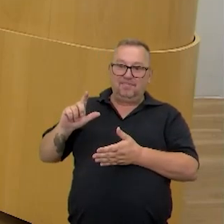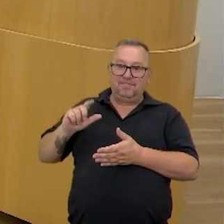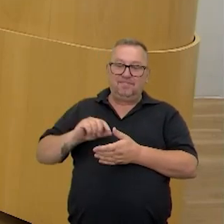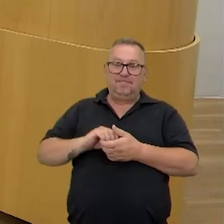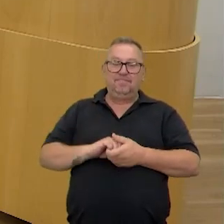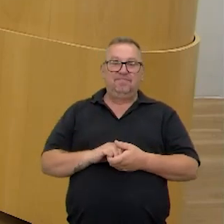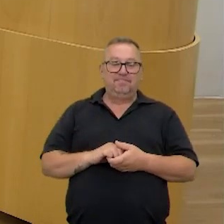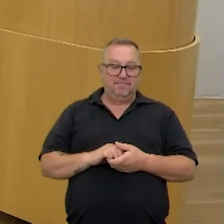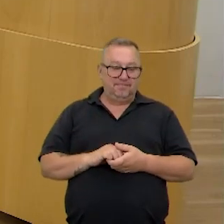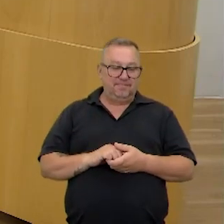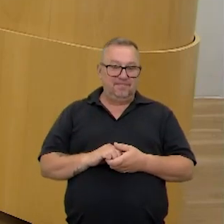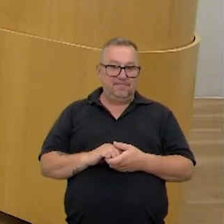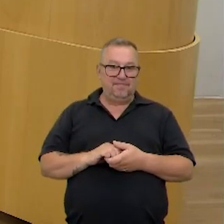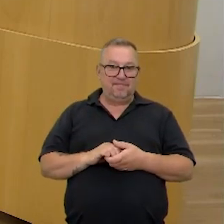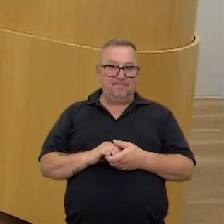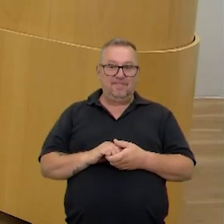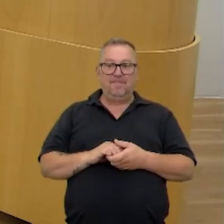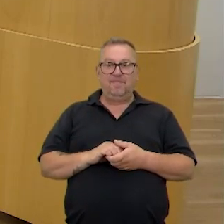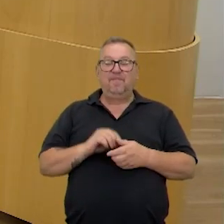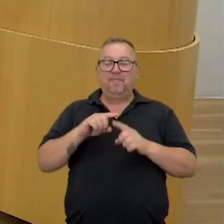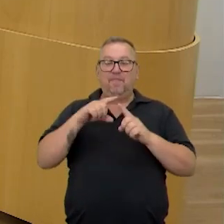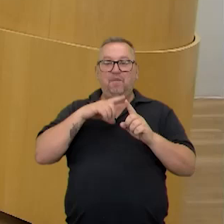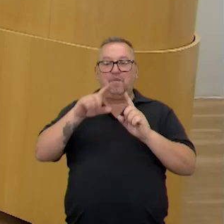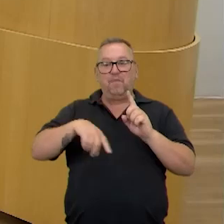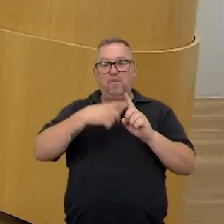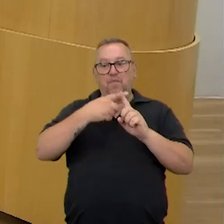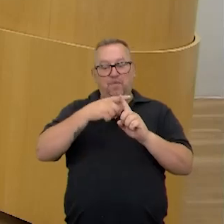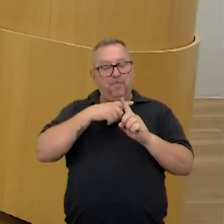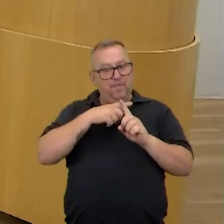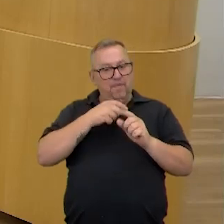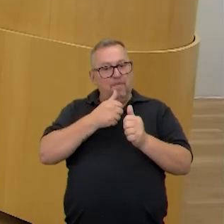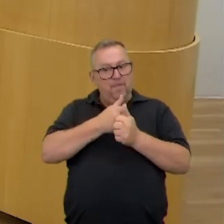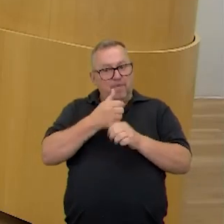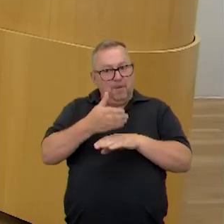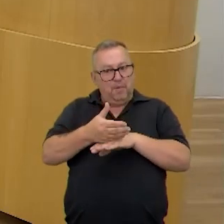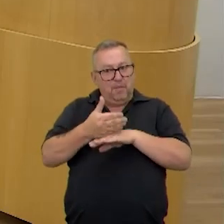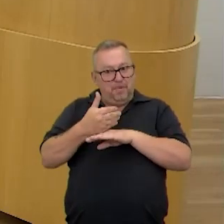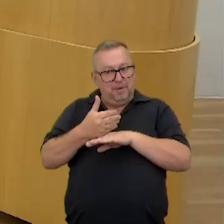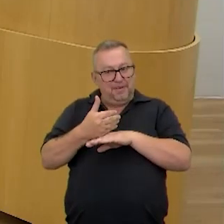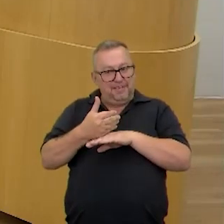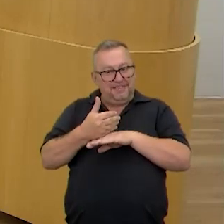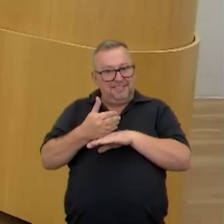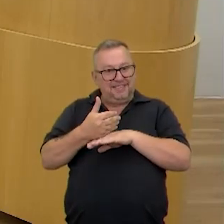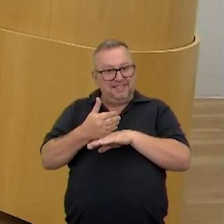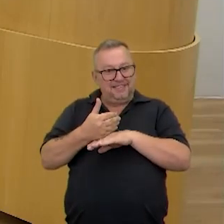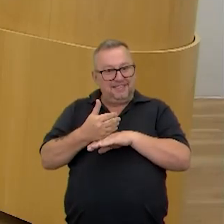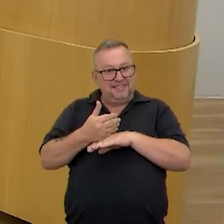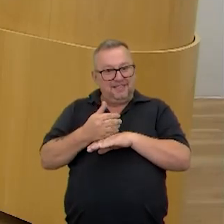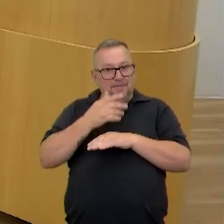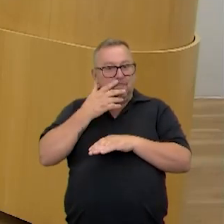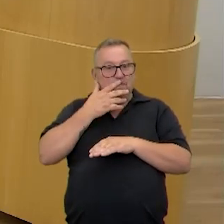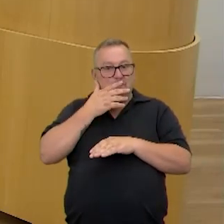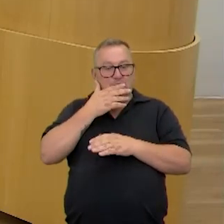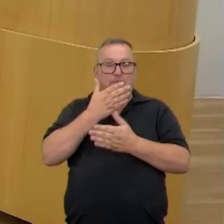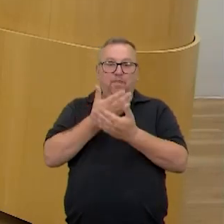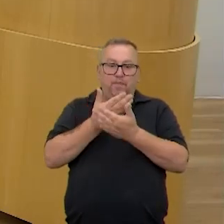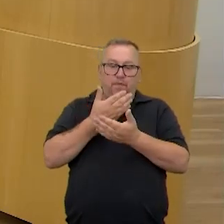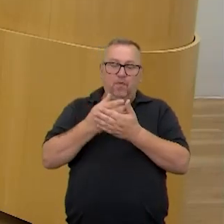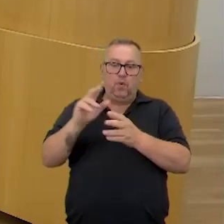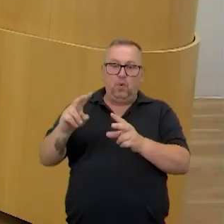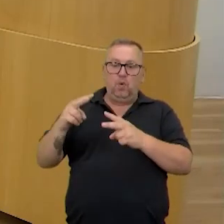mais né, tiver, né, melhor, né? Principalmente na educação. E o estudante que está nos vendo, o professor